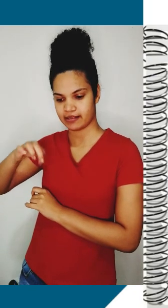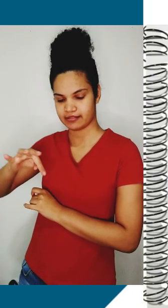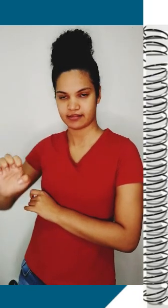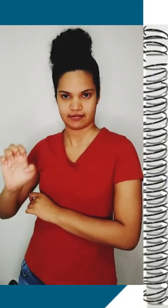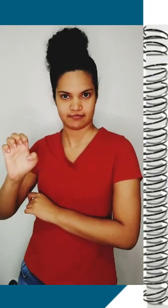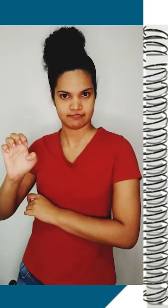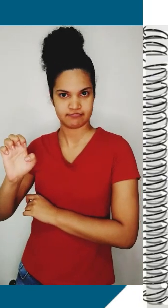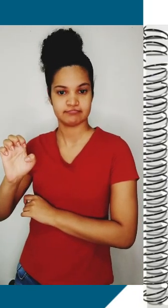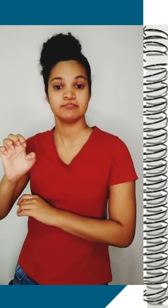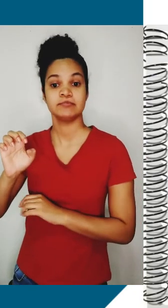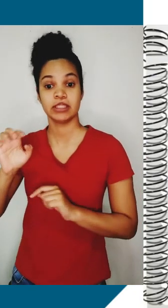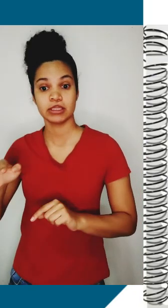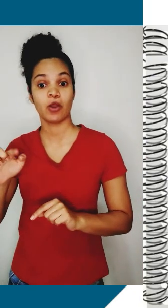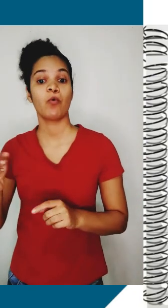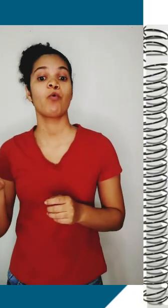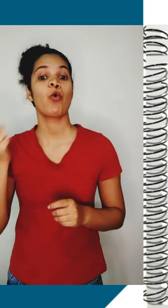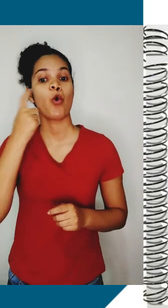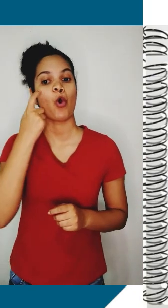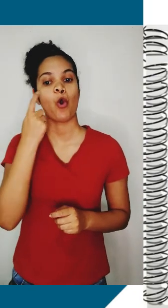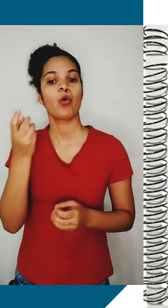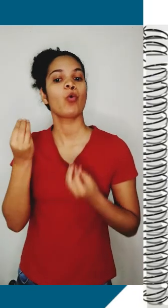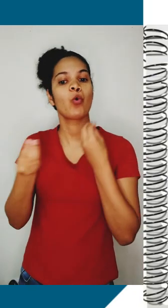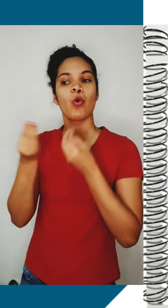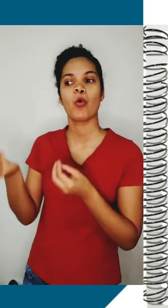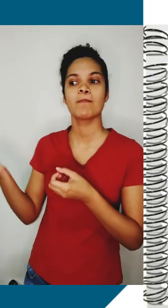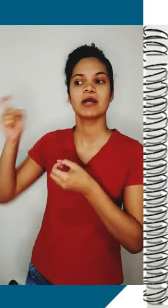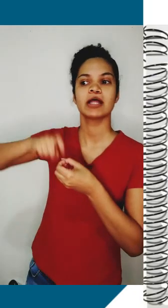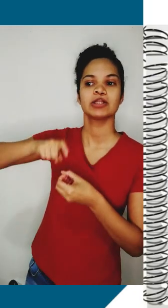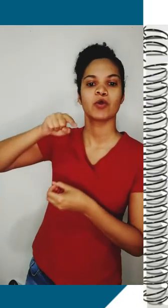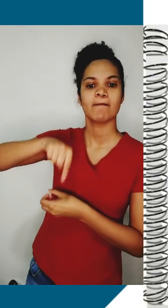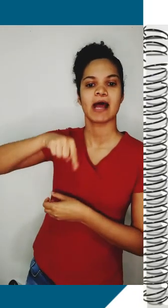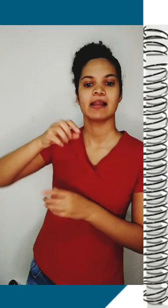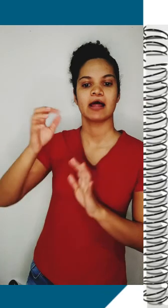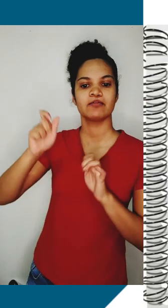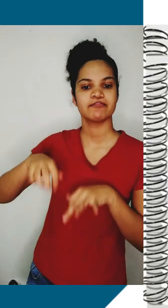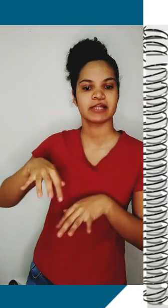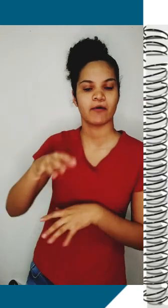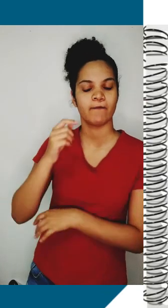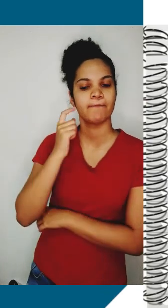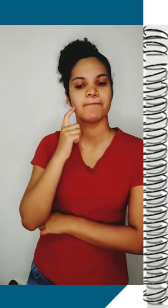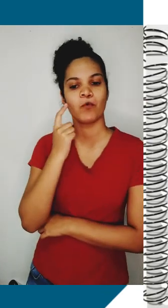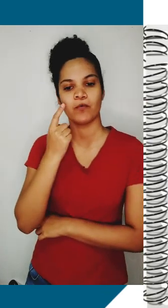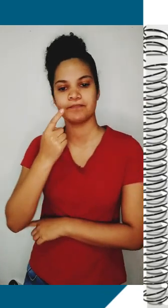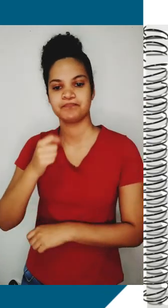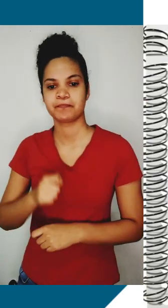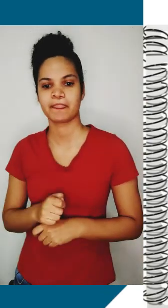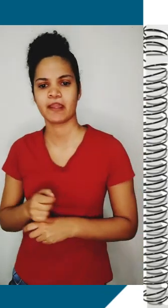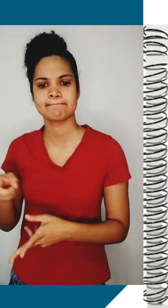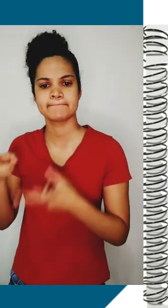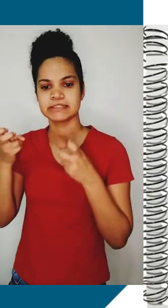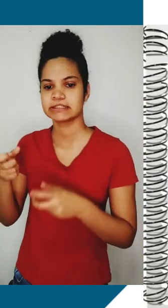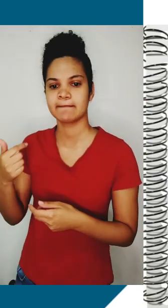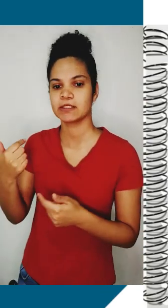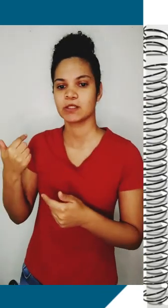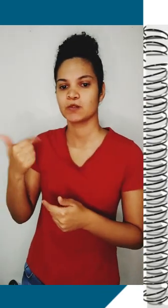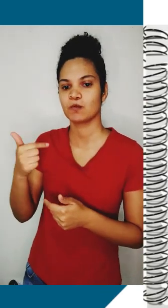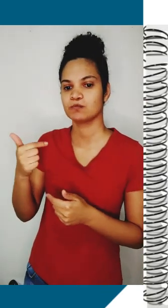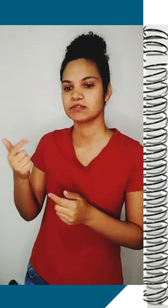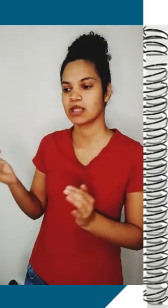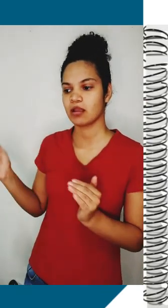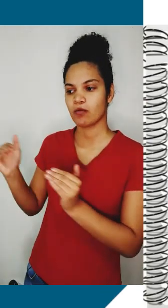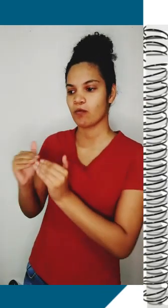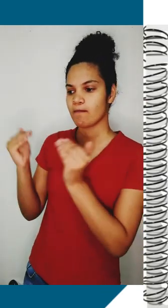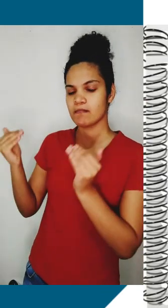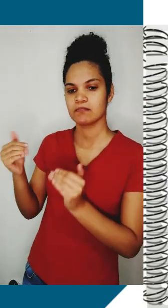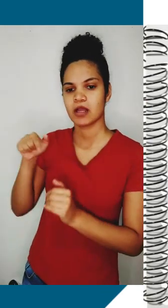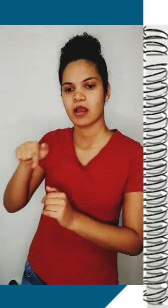como ocorreu a retomada dessa tese lá na conclusão. Percebe-se dessa maneira que não há equivalência entre vingança e justiça